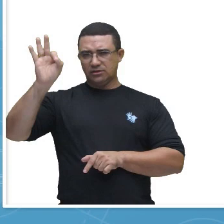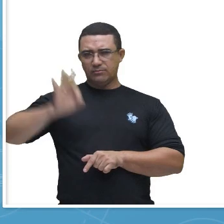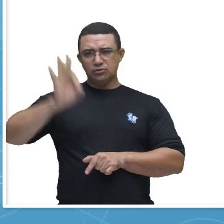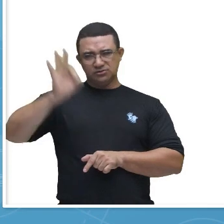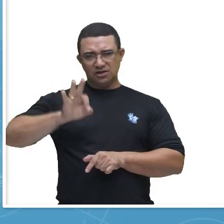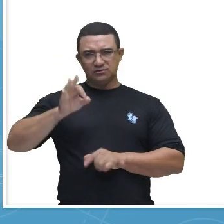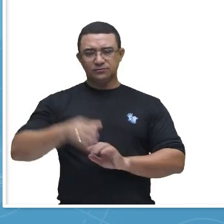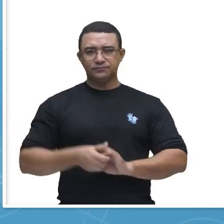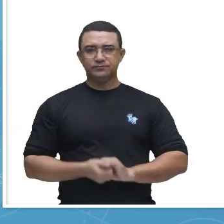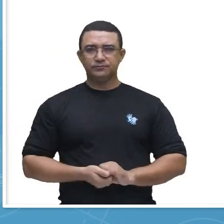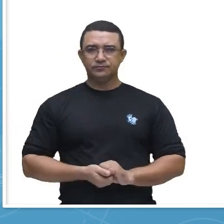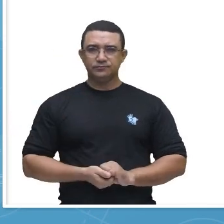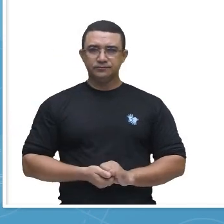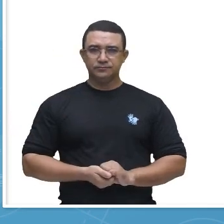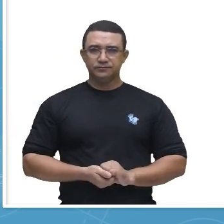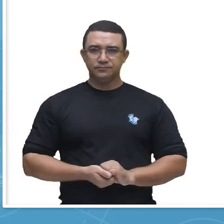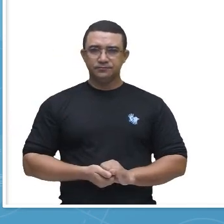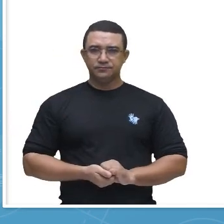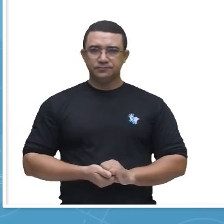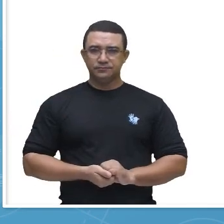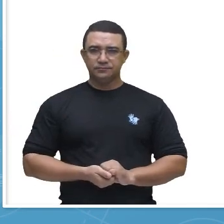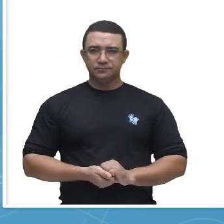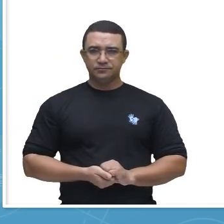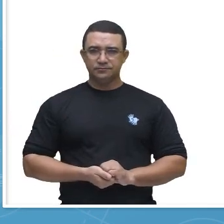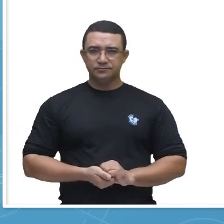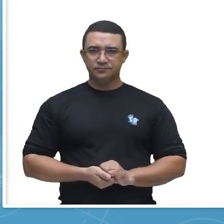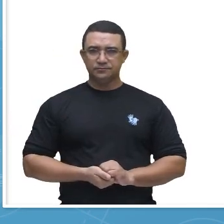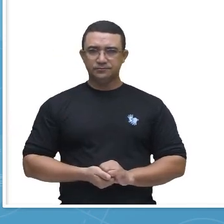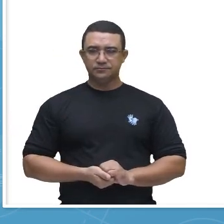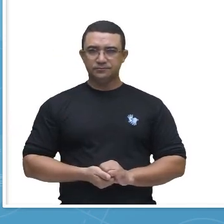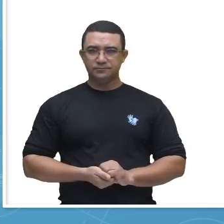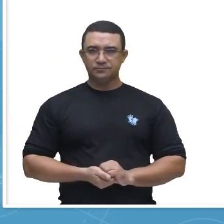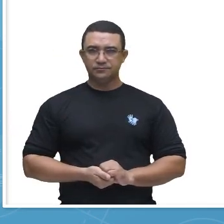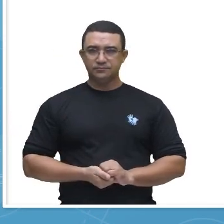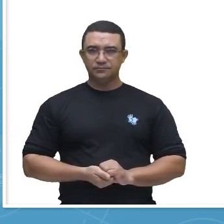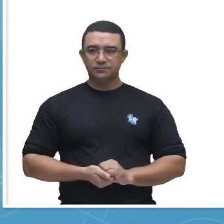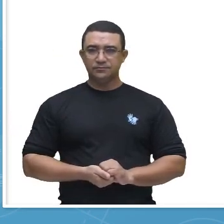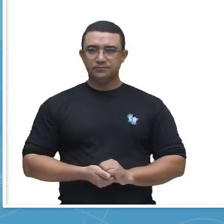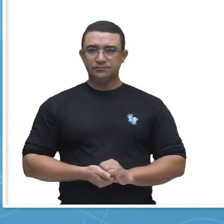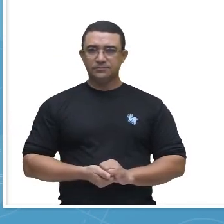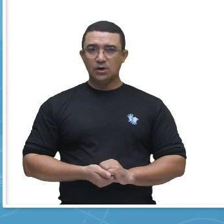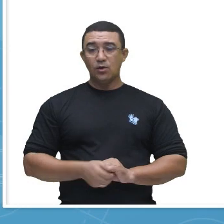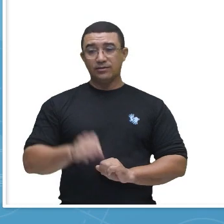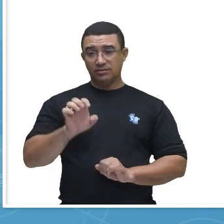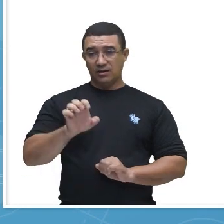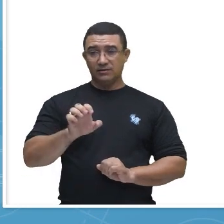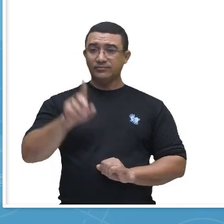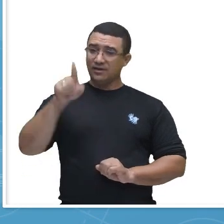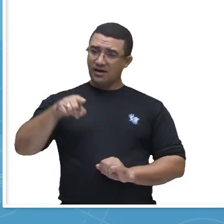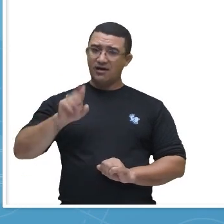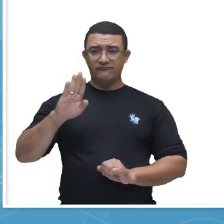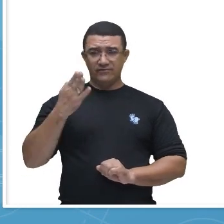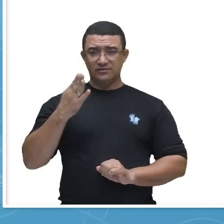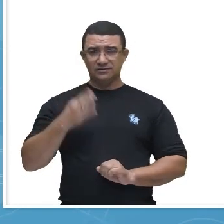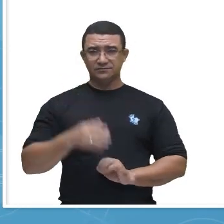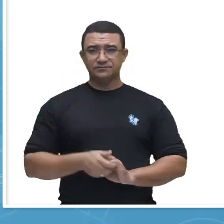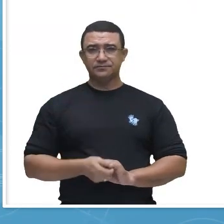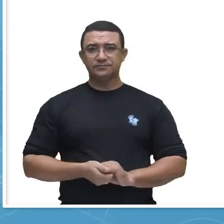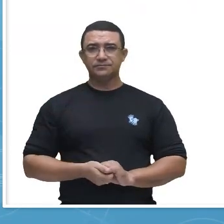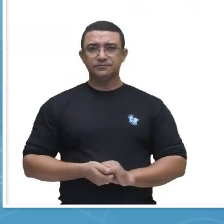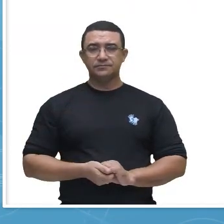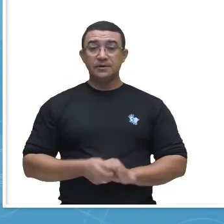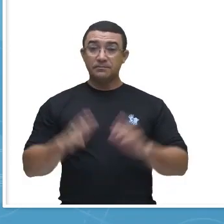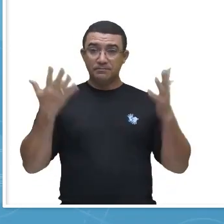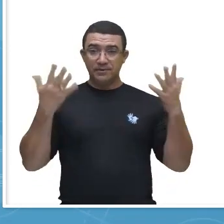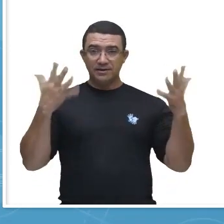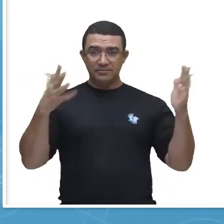70 e 90 graus. Na nossa questão falava o quê? 90 graus Celsius. Então, por isso que não é a letra E. Tá bom?